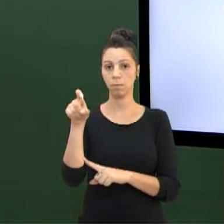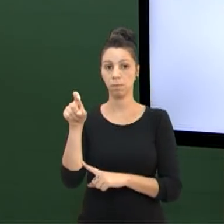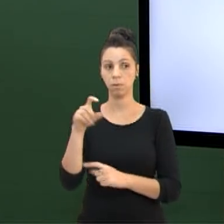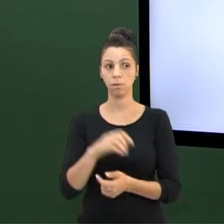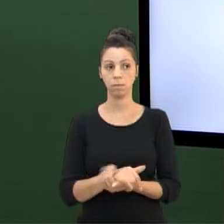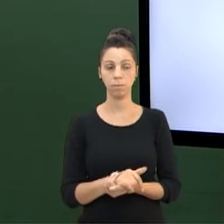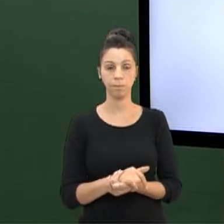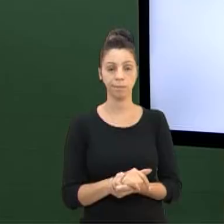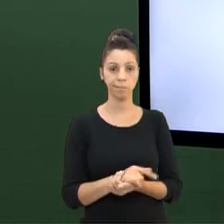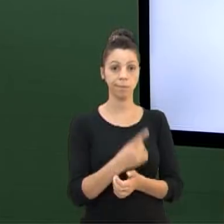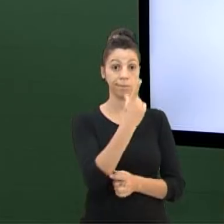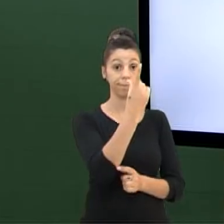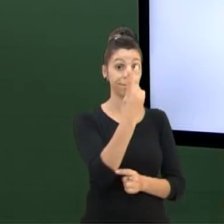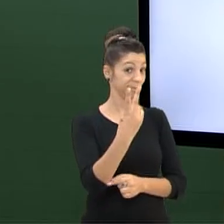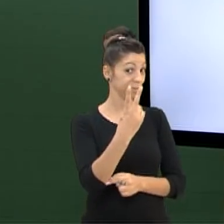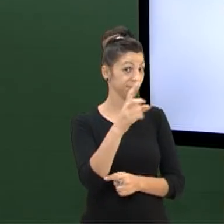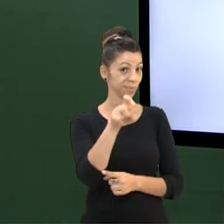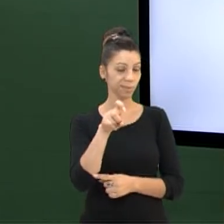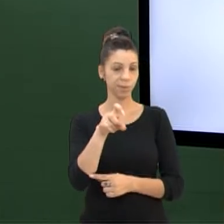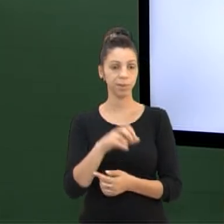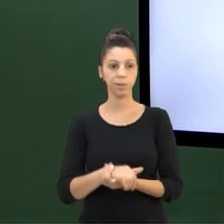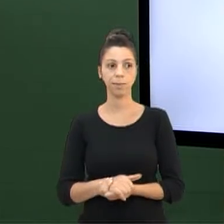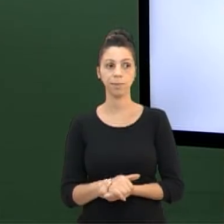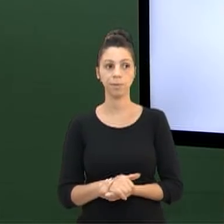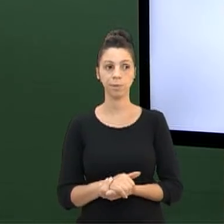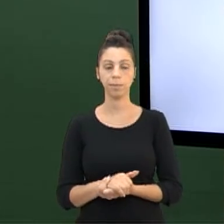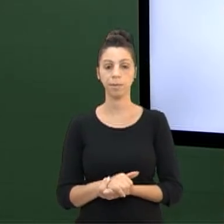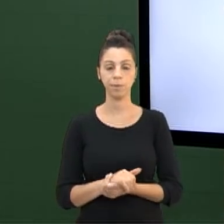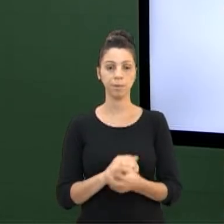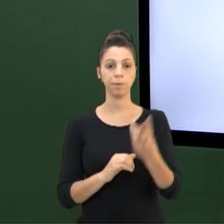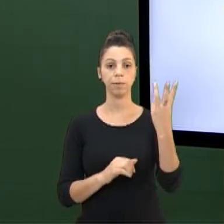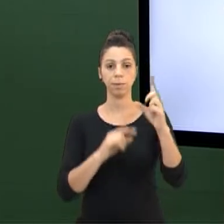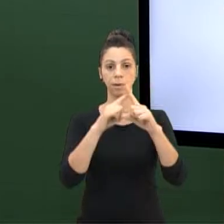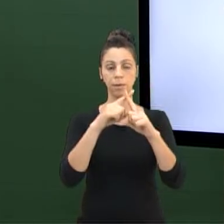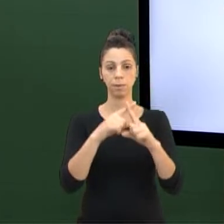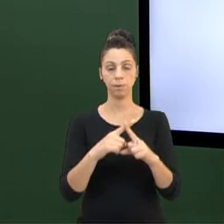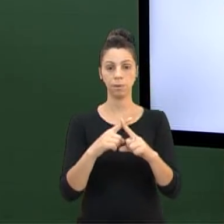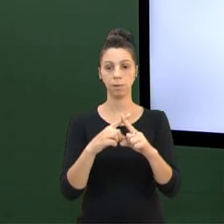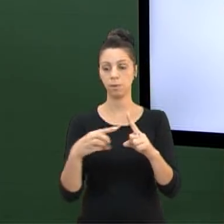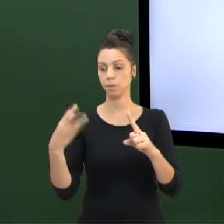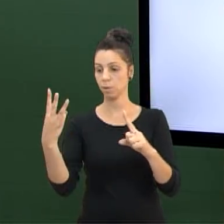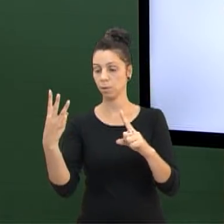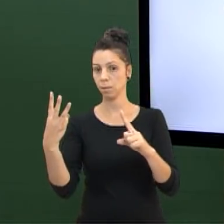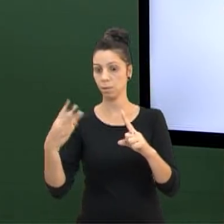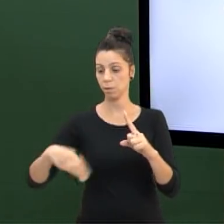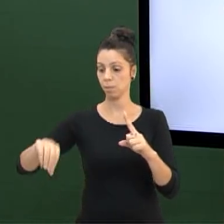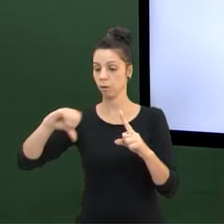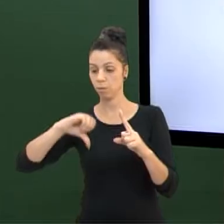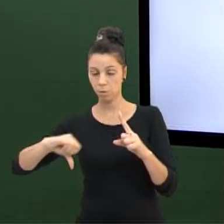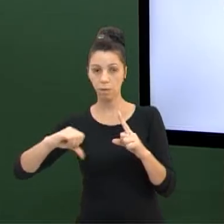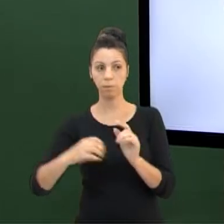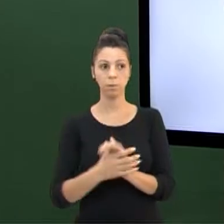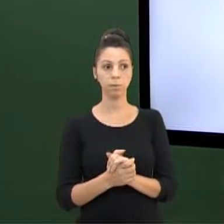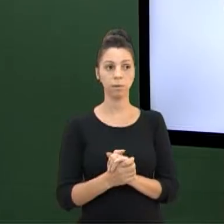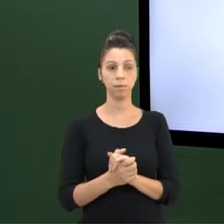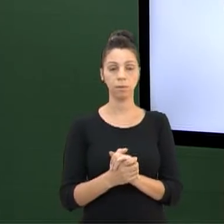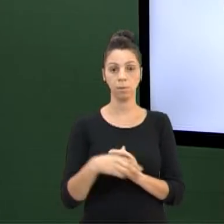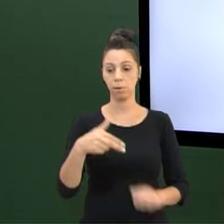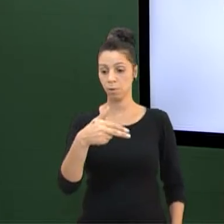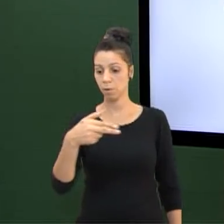quanto? 12x. Mais 3 vezes 3, eu tenho 9. Igual